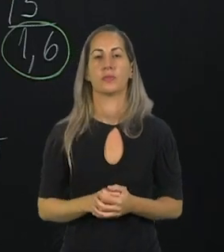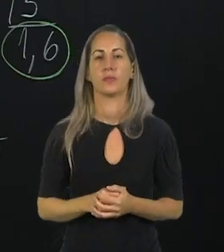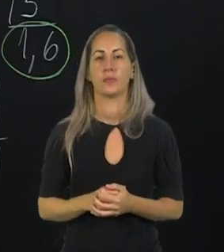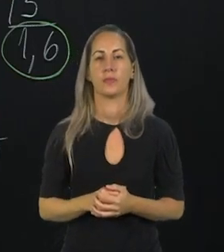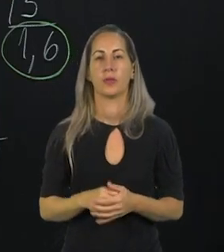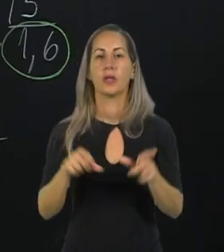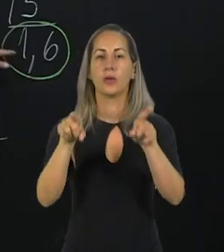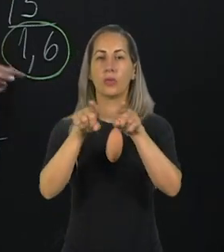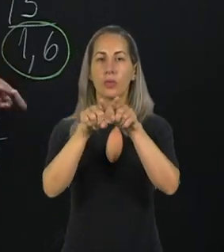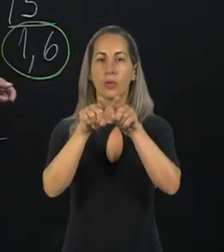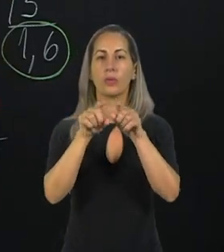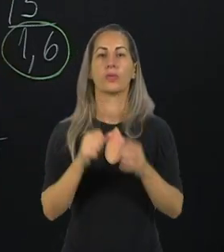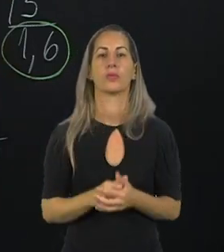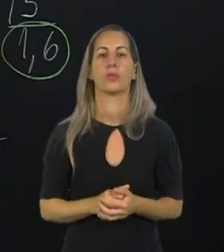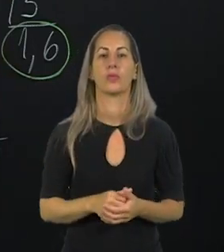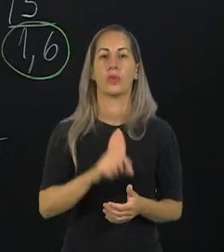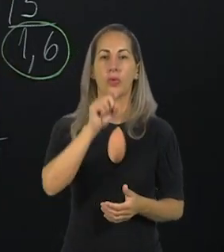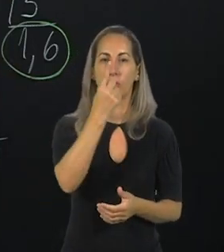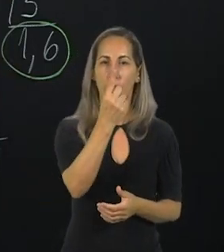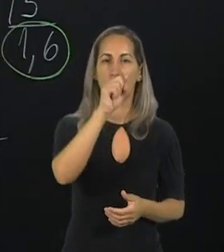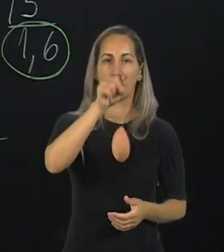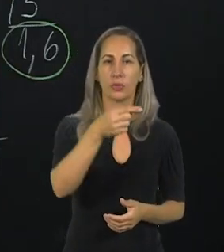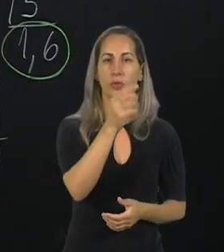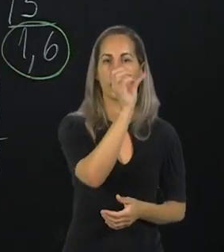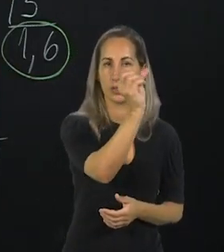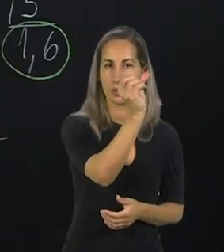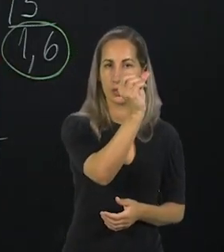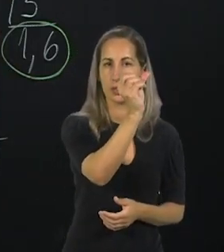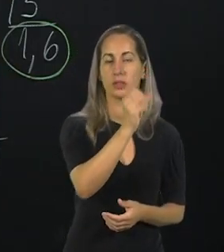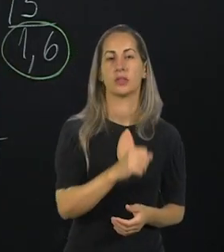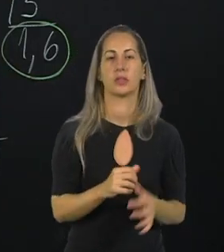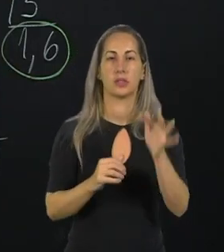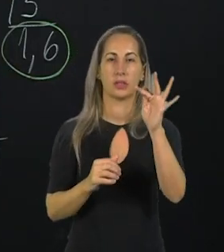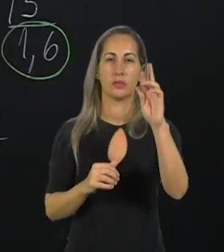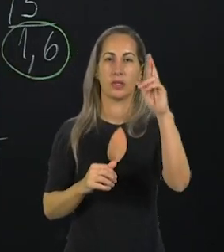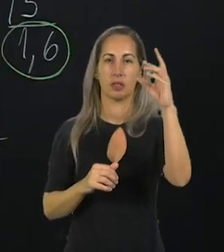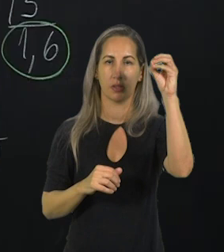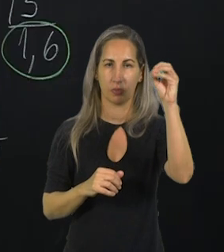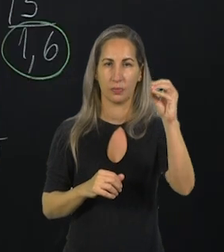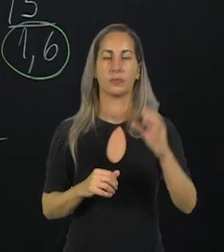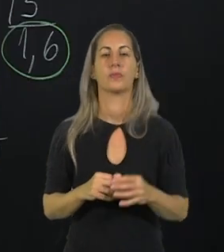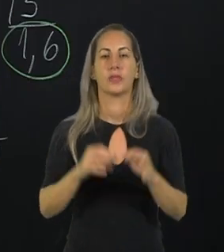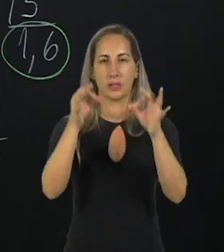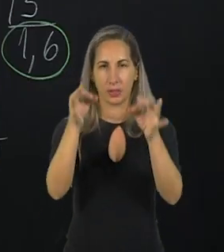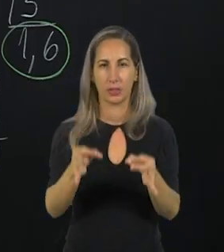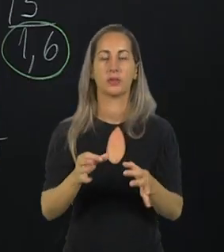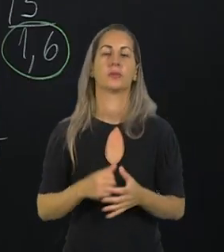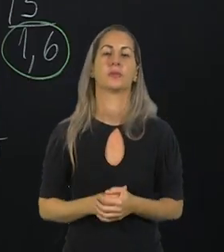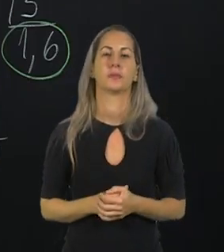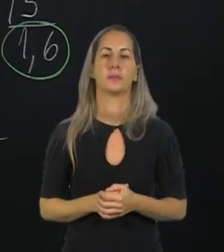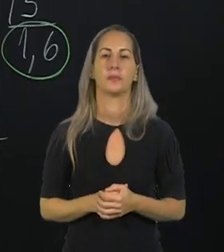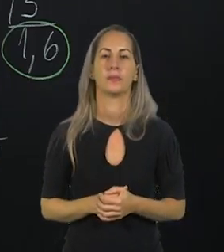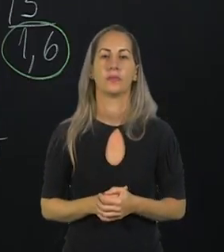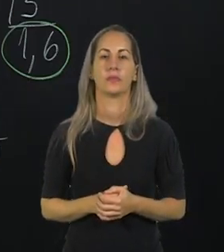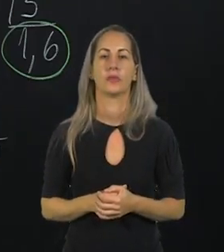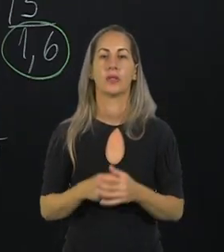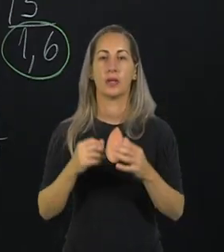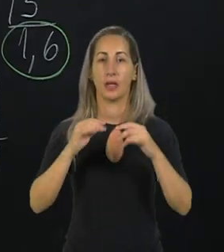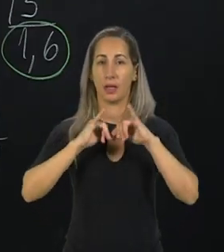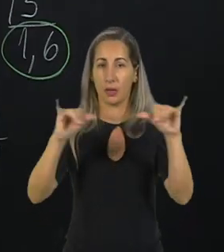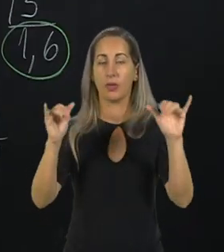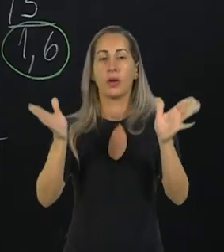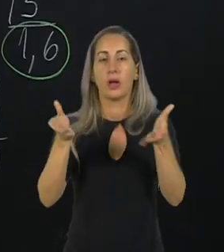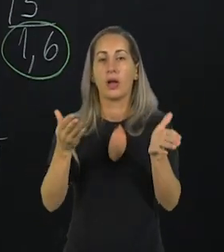5, equivale a 1,6 em sua forma decimal. Legal, pessoal? Então, nesta nossa